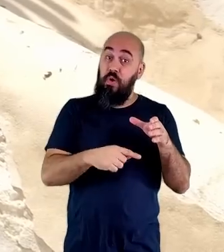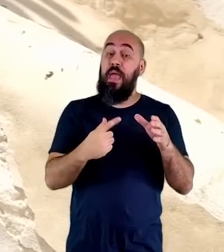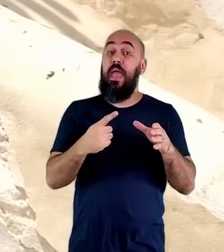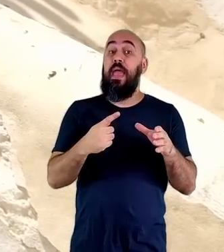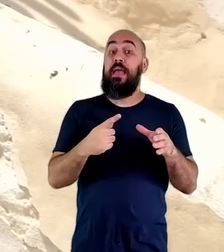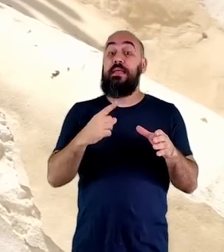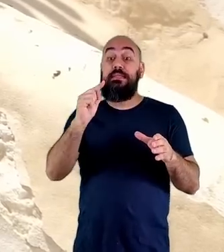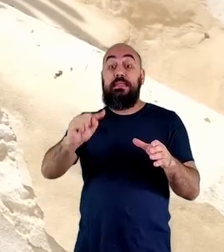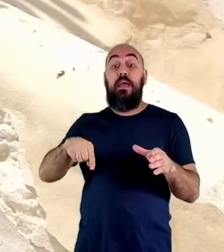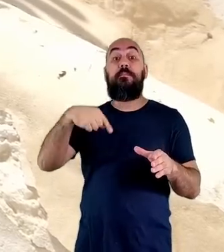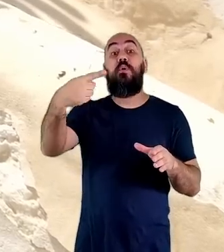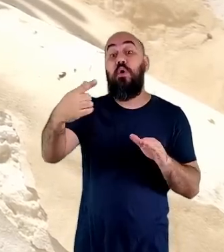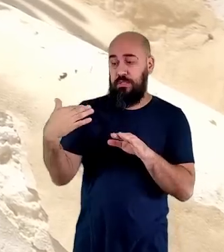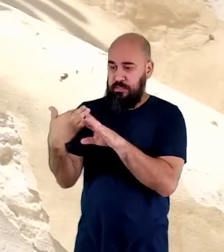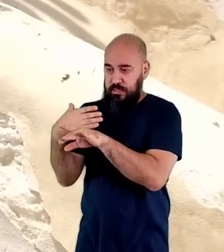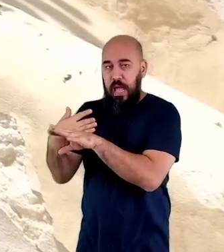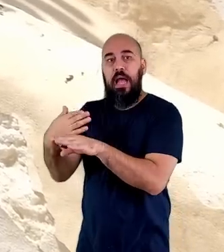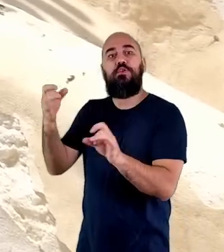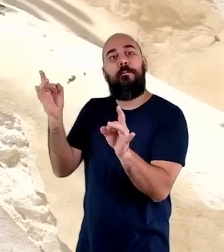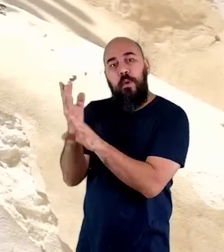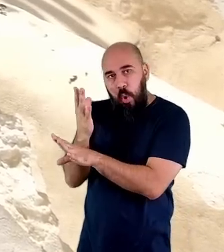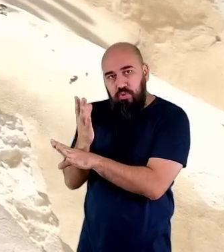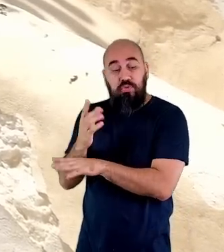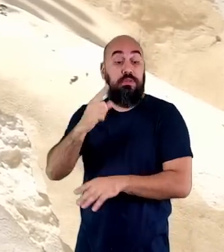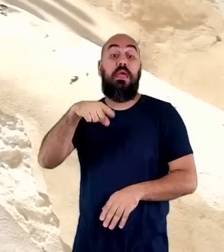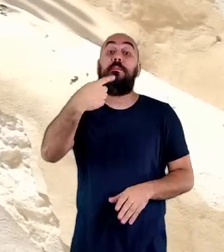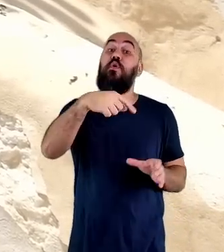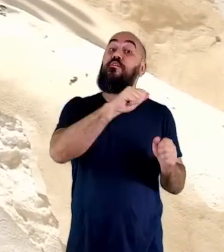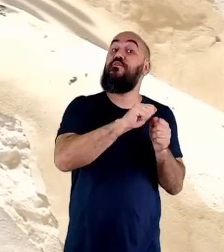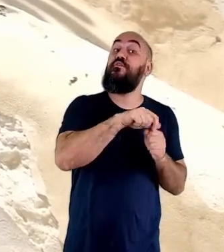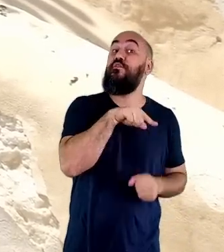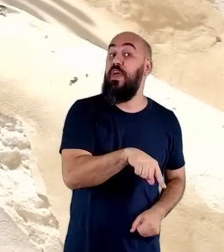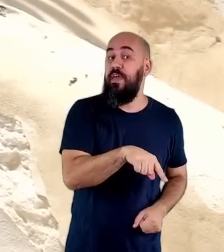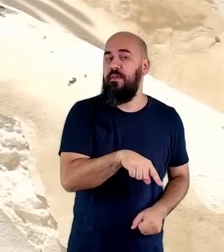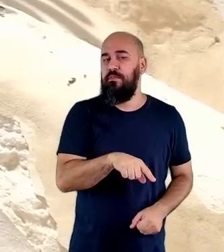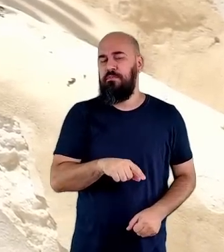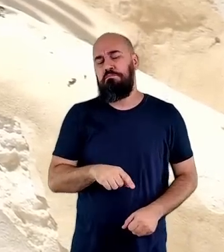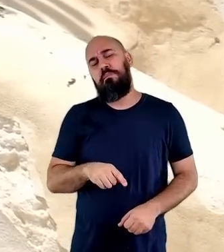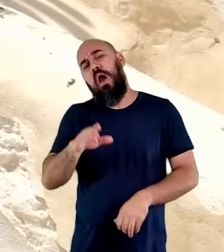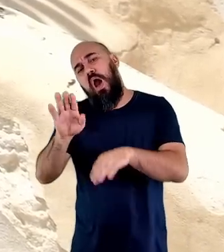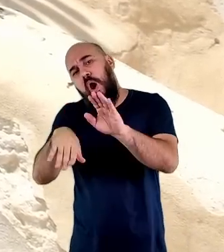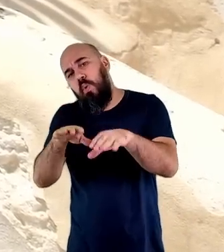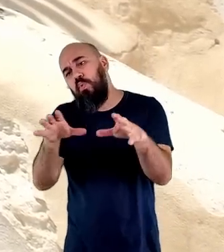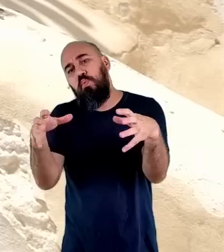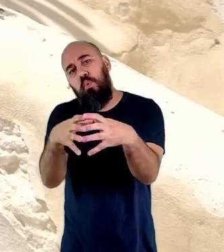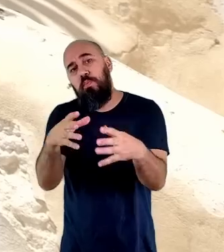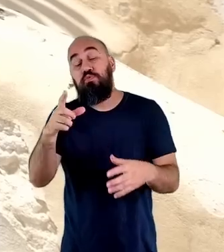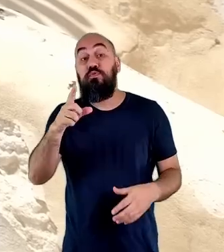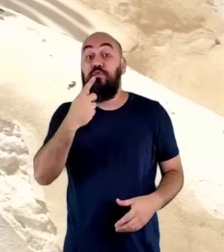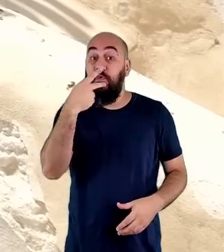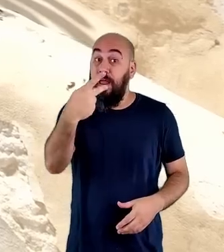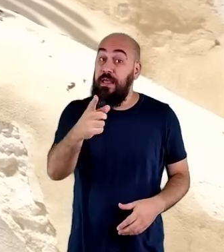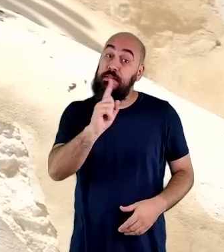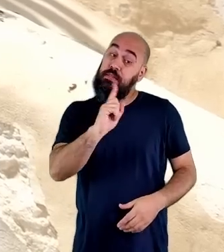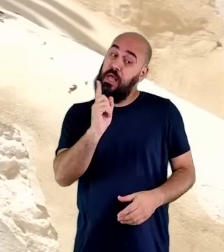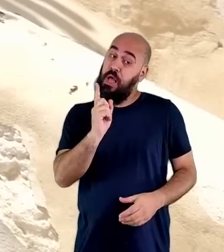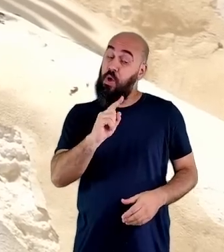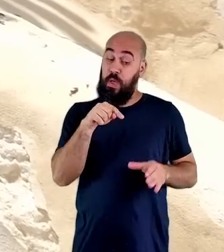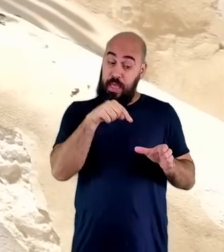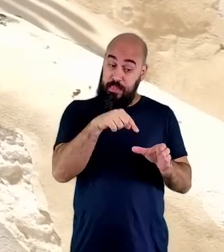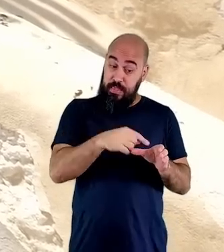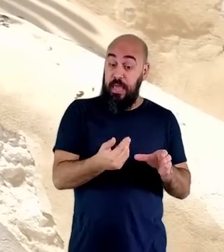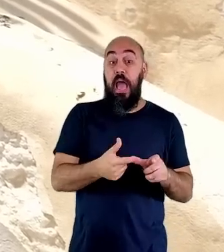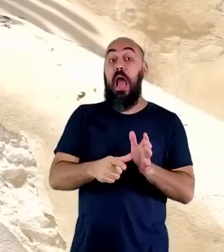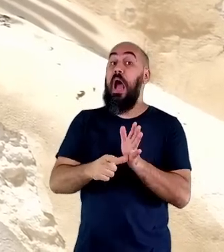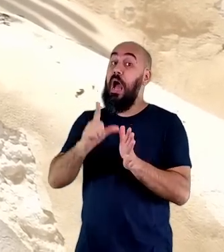cidade. Há pessoas que pensam até que ele seria do período romano. Há outros que dizem que não, que ele pode ser da época do ferro 2, da época